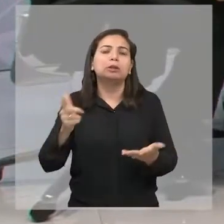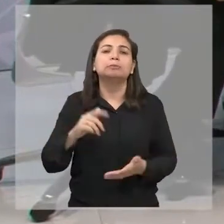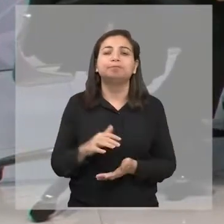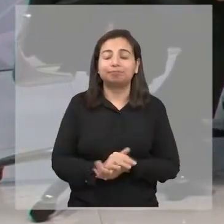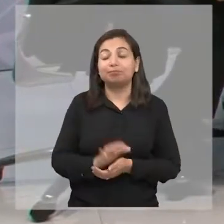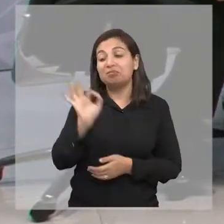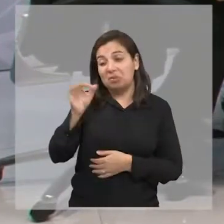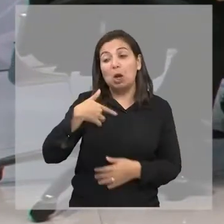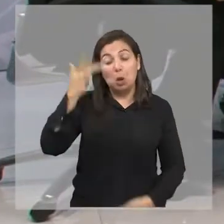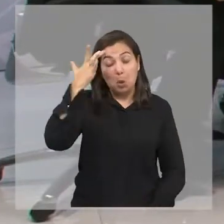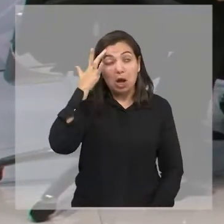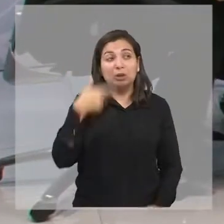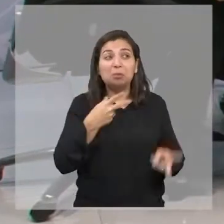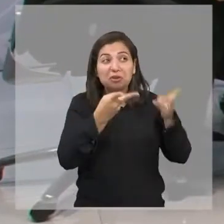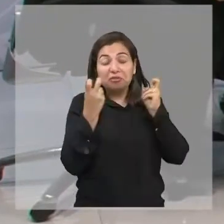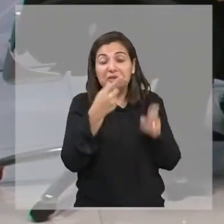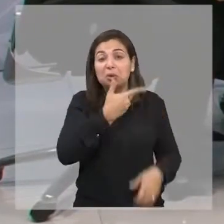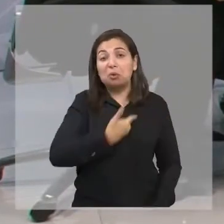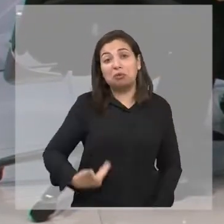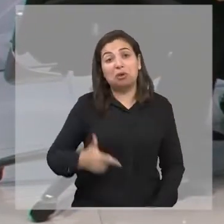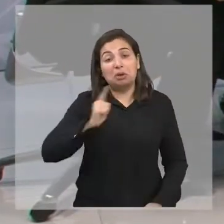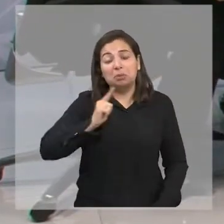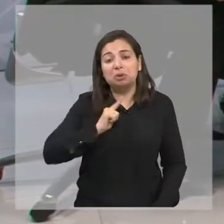comunicação. Pronto, essas pautas